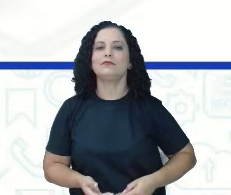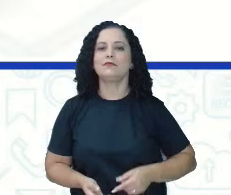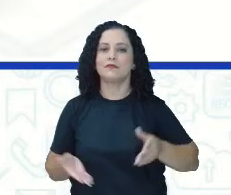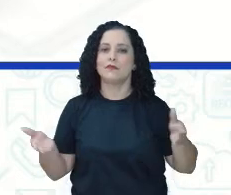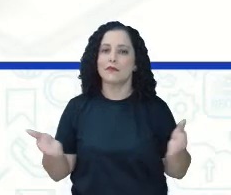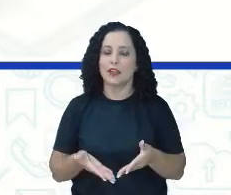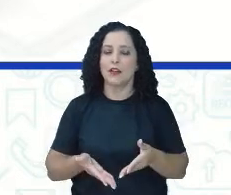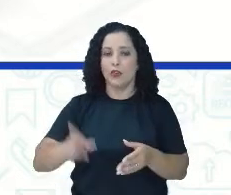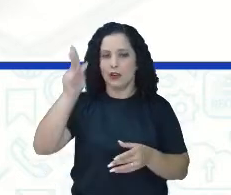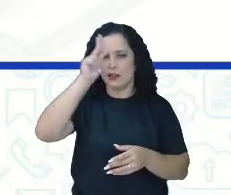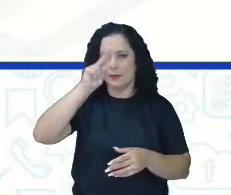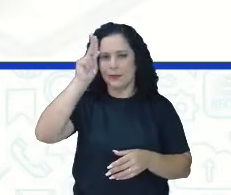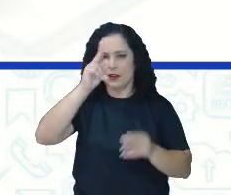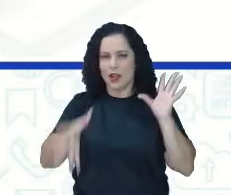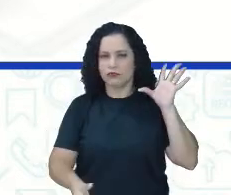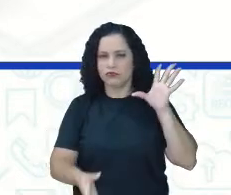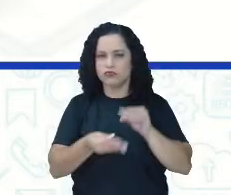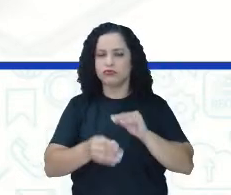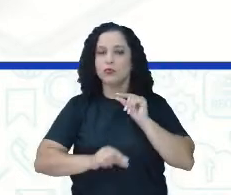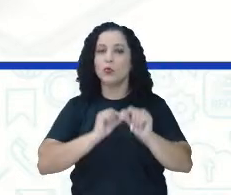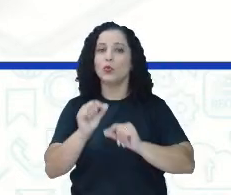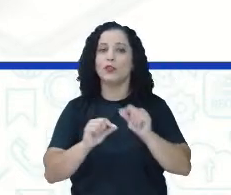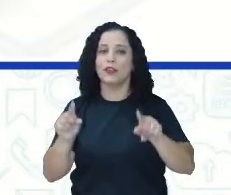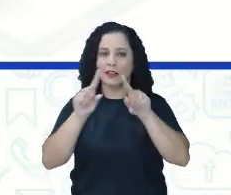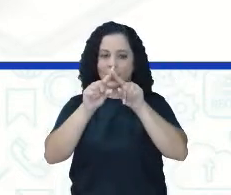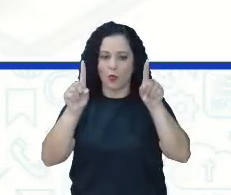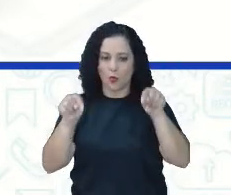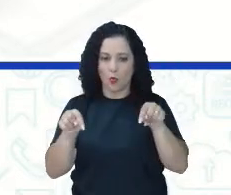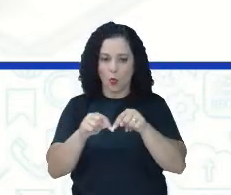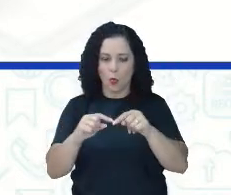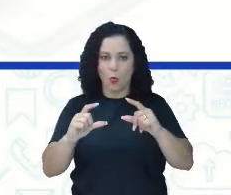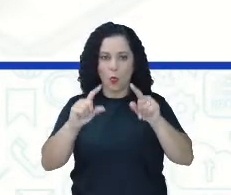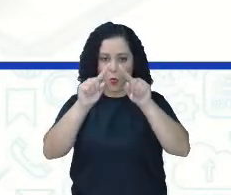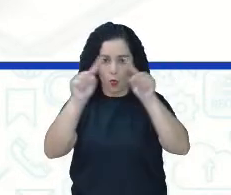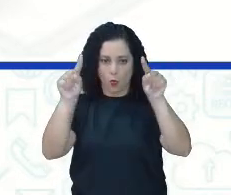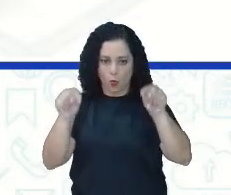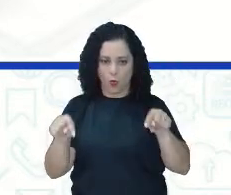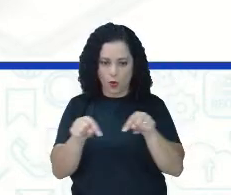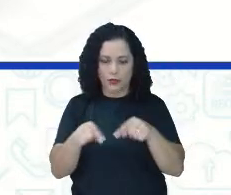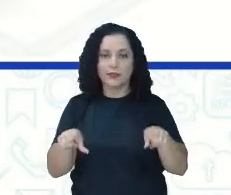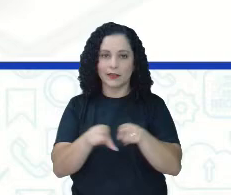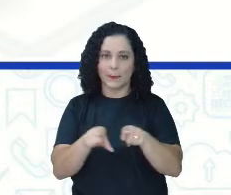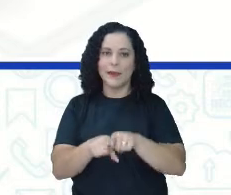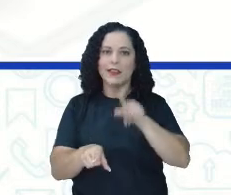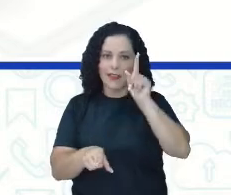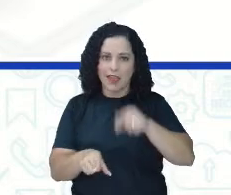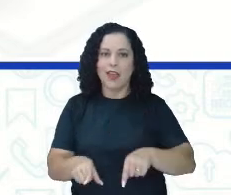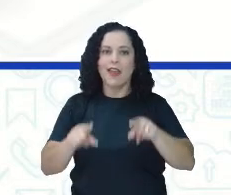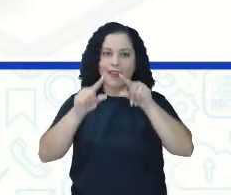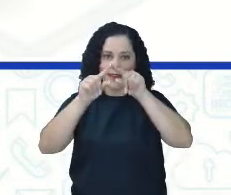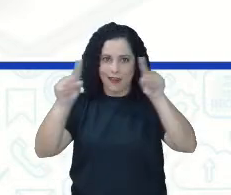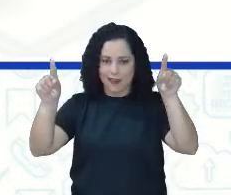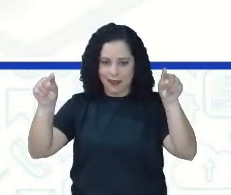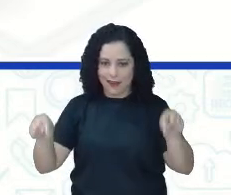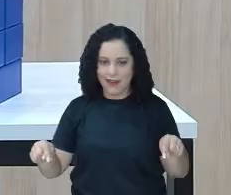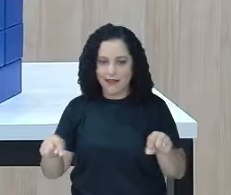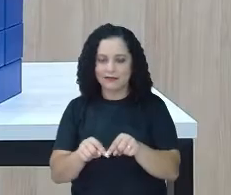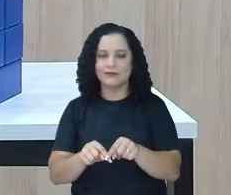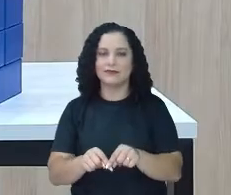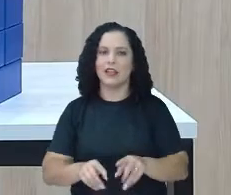lembrete, que o quadrado também é um retângulo, né, gente? Então, quando todos os retângulos aqui do bloco